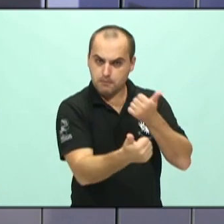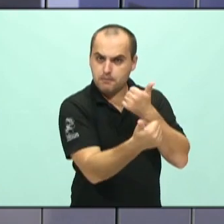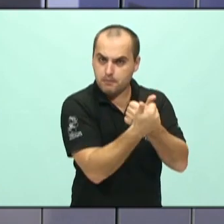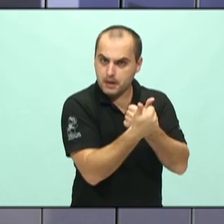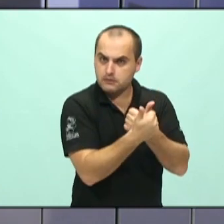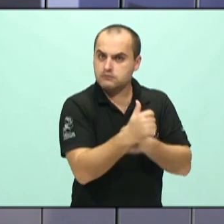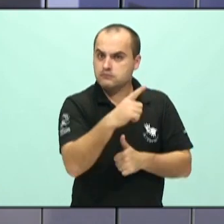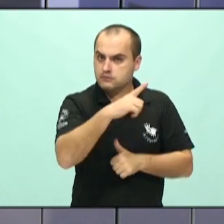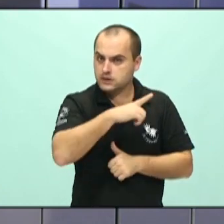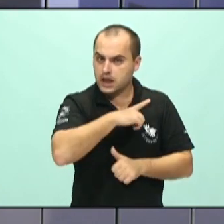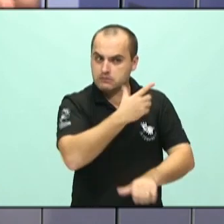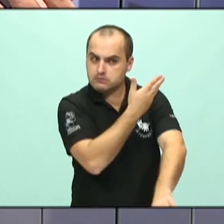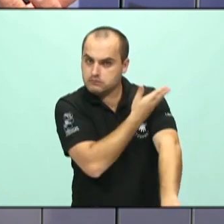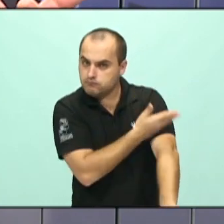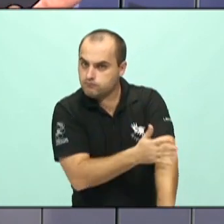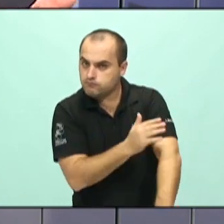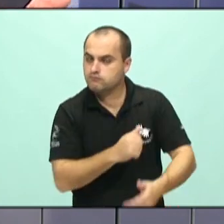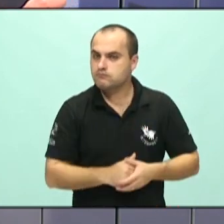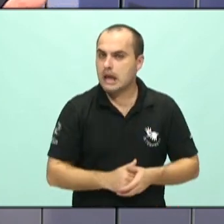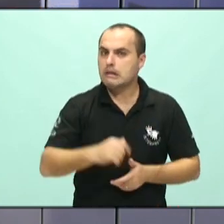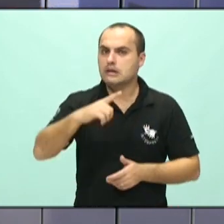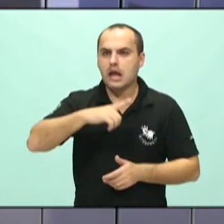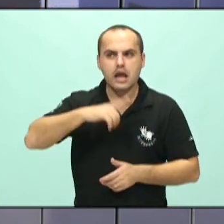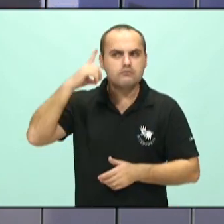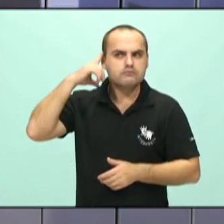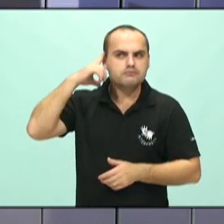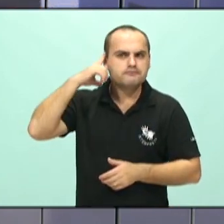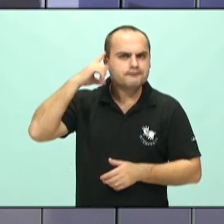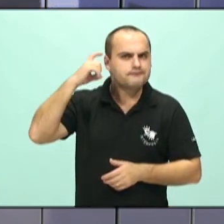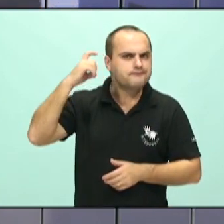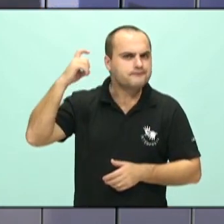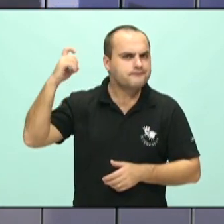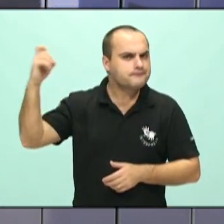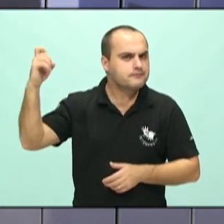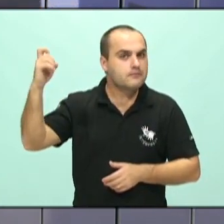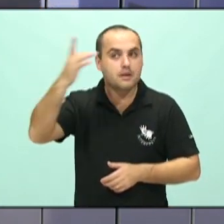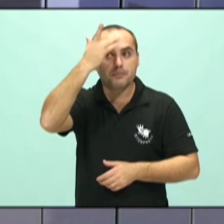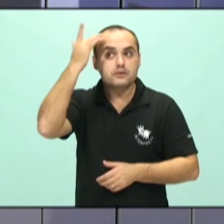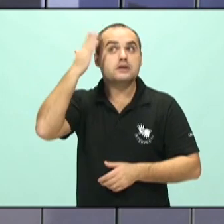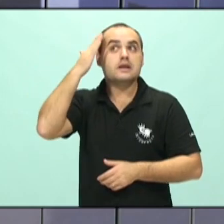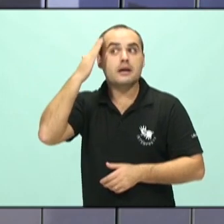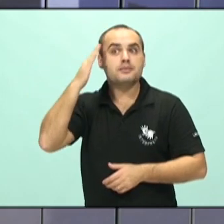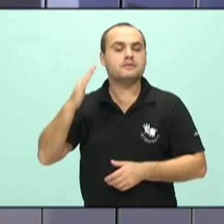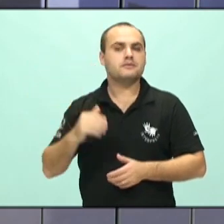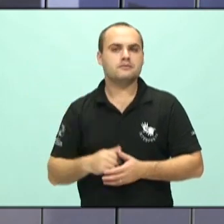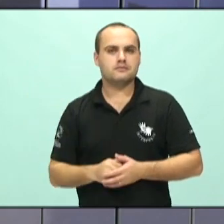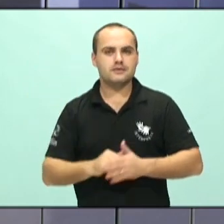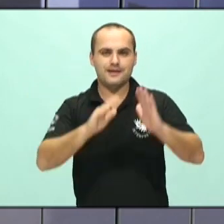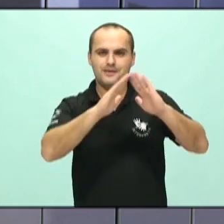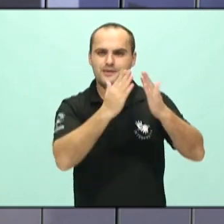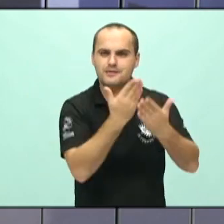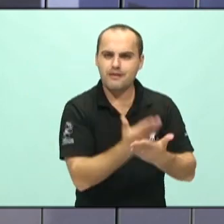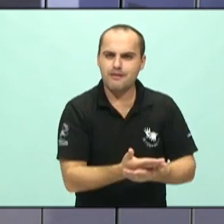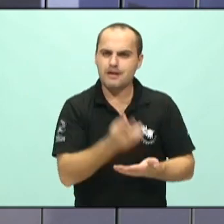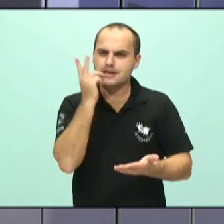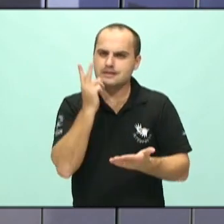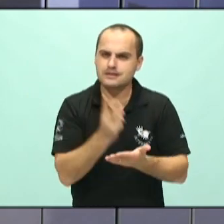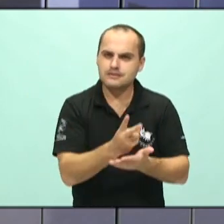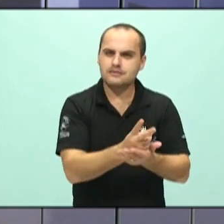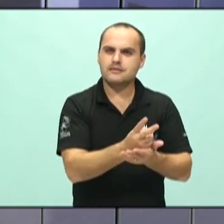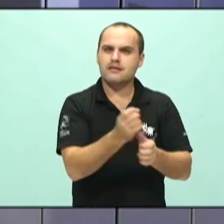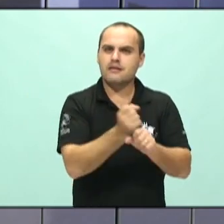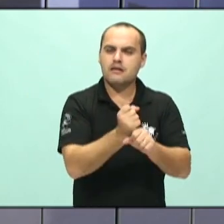uma sirene? Se tiver alguma emergência para essas pessoas, elas sabem o que fazer. A escola, todos os anos,